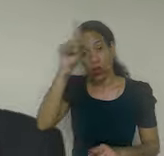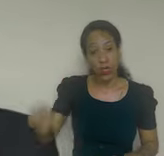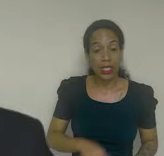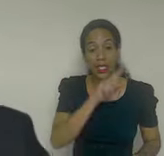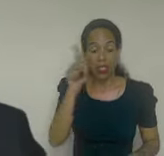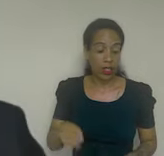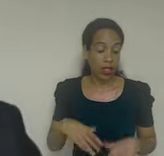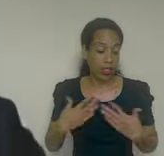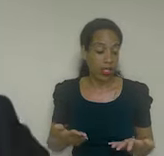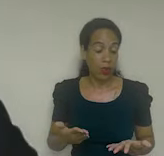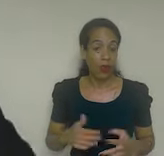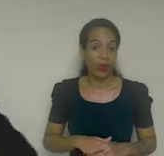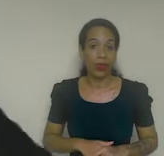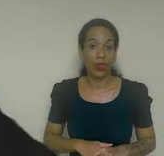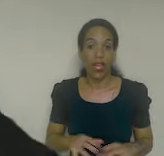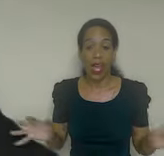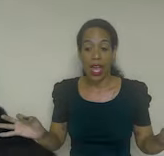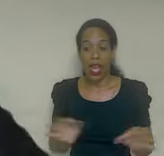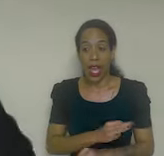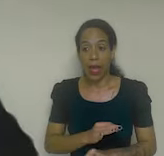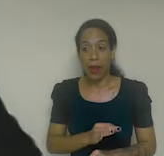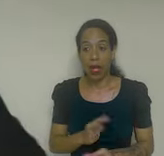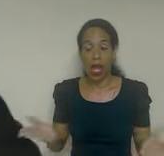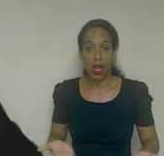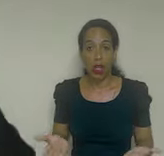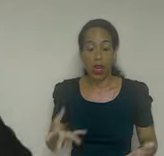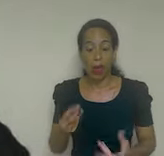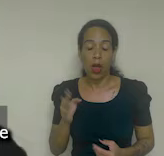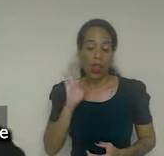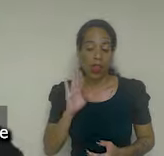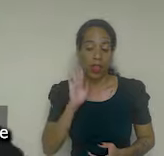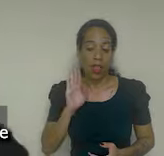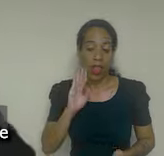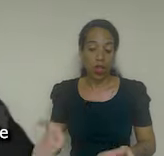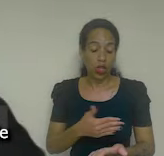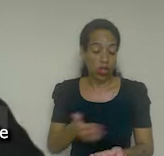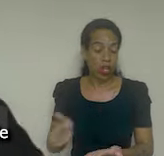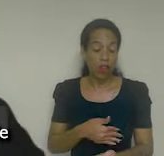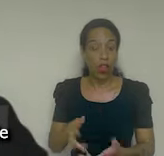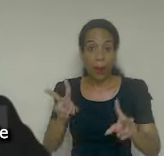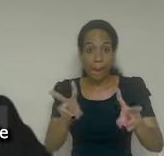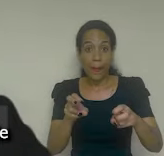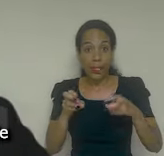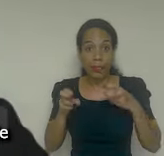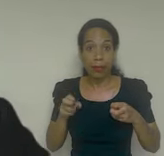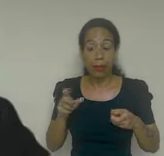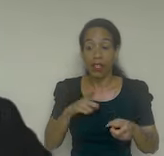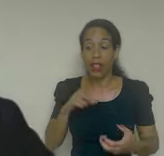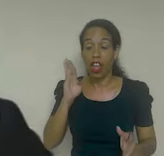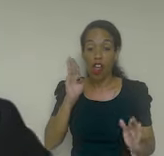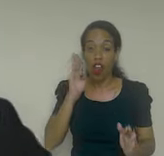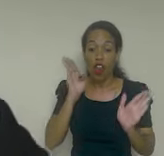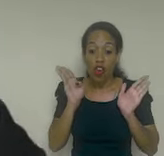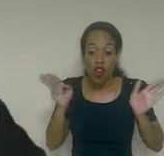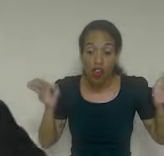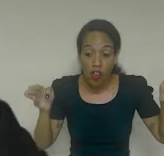né? E finalizando, assim, uma última questão que eu também achei muito legal no livro de vocês, eu percebi que vocês também deram bastante